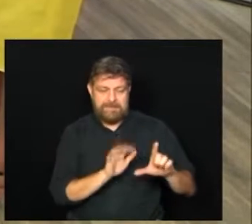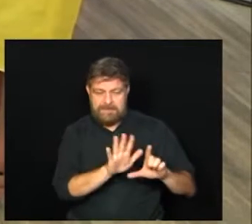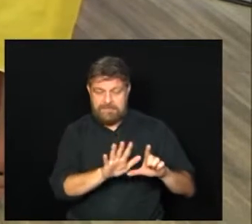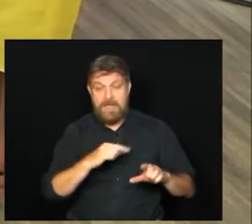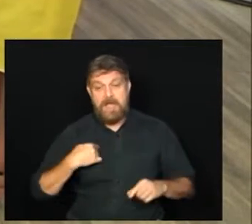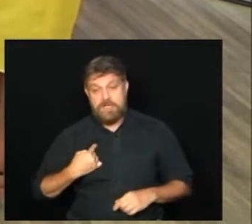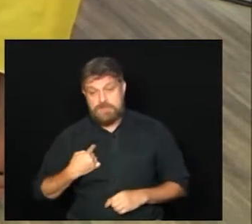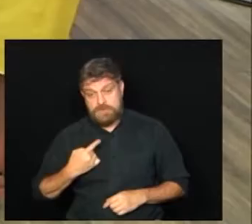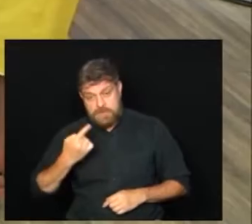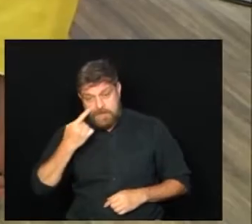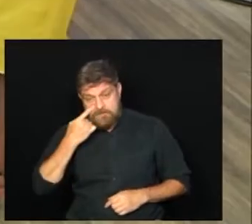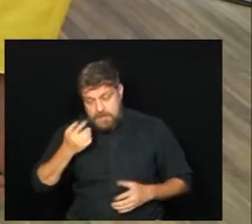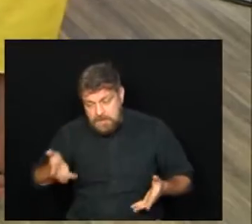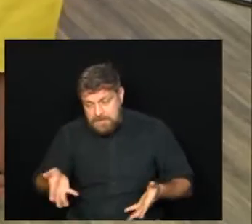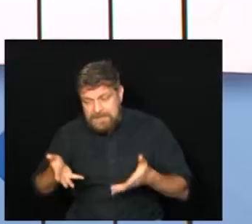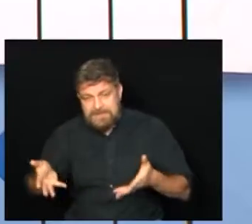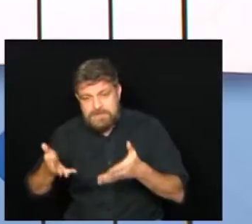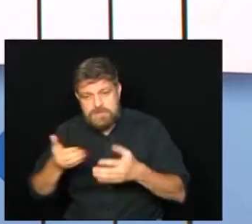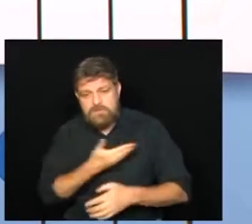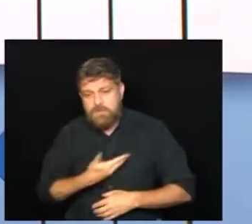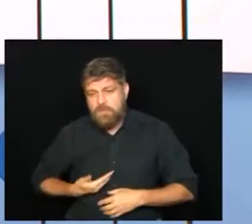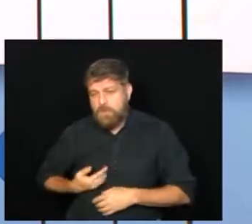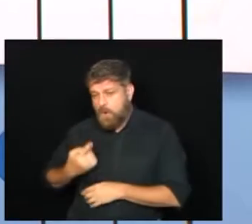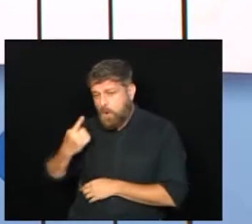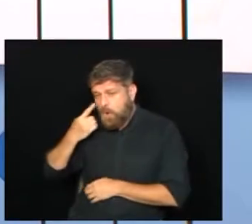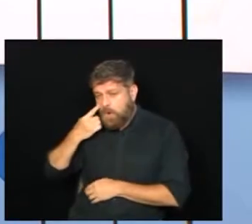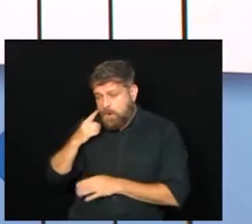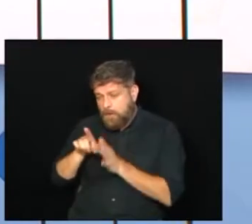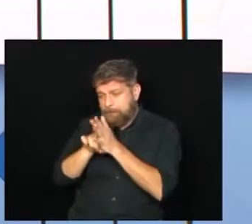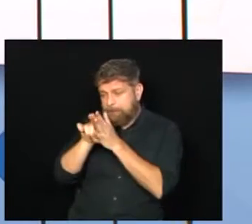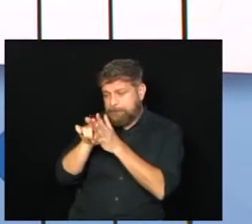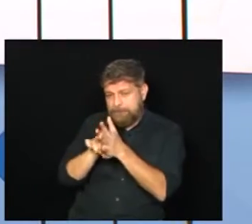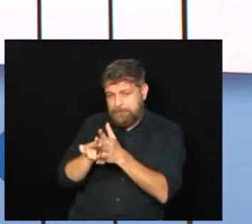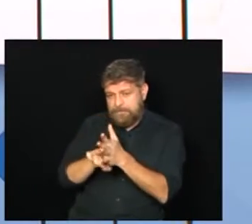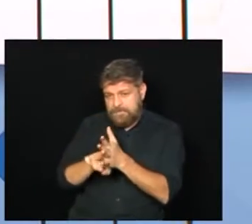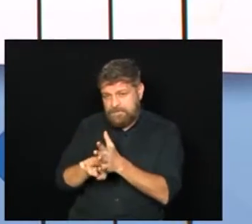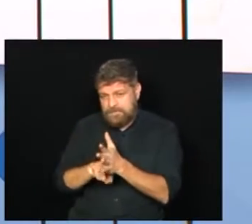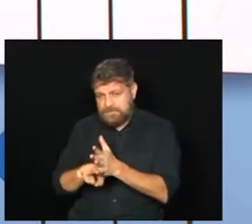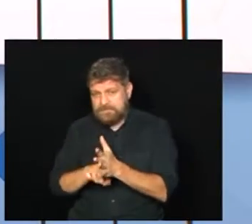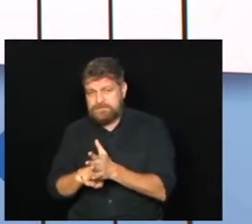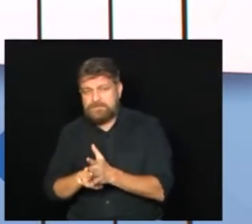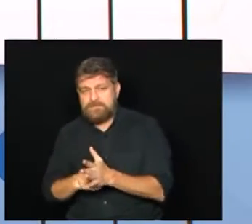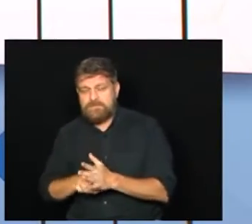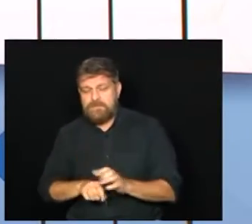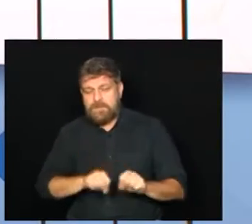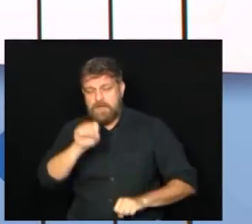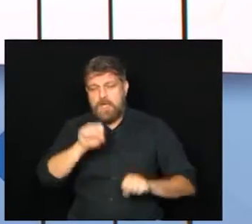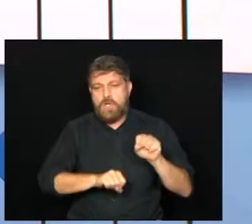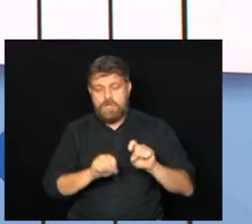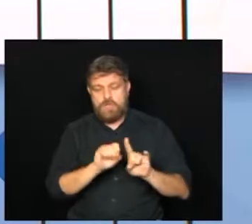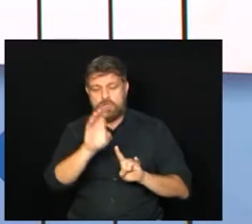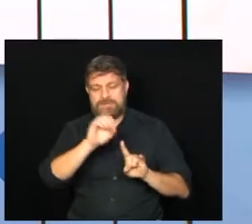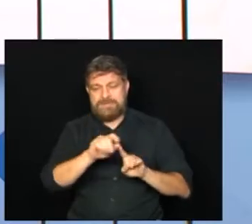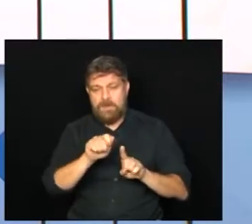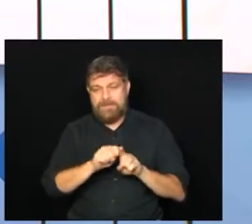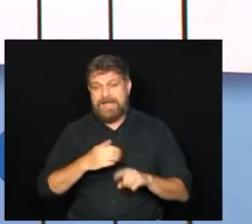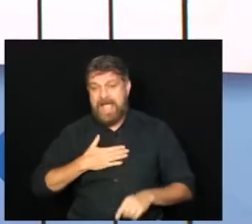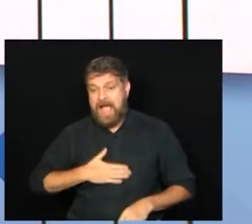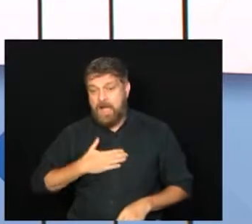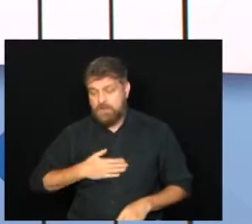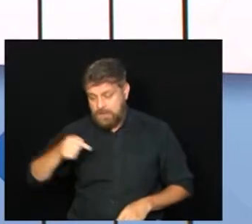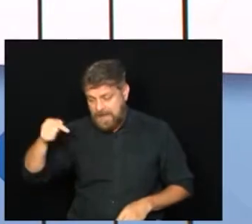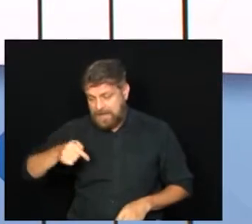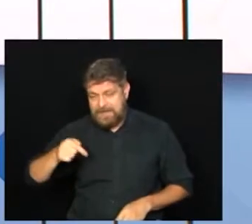né, de incentivo público, mas olha só, uma pesquisa de sondagem industrial em agosto da região de